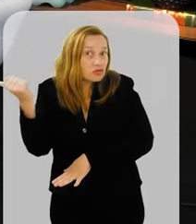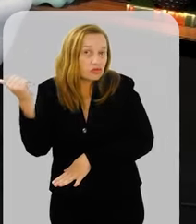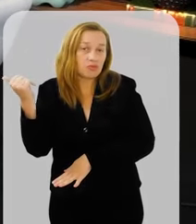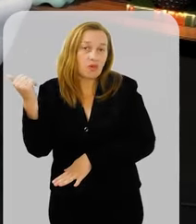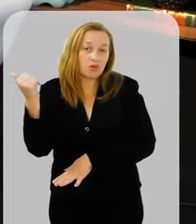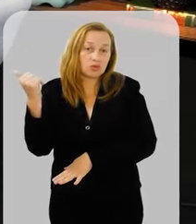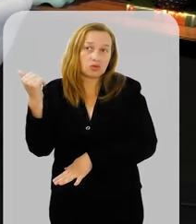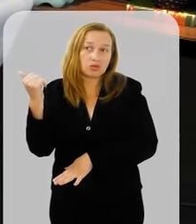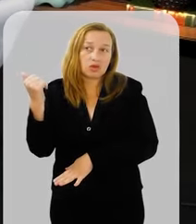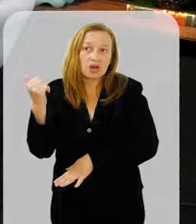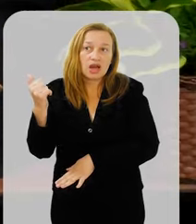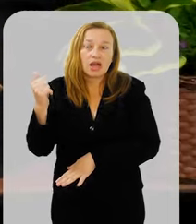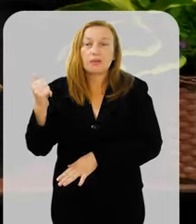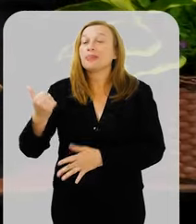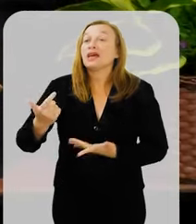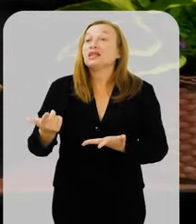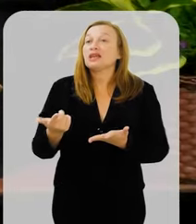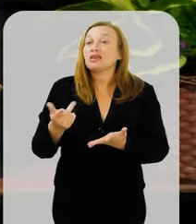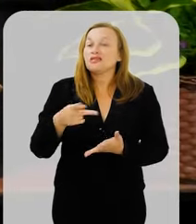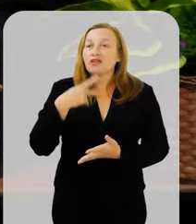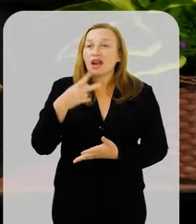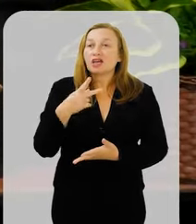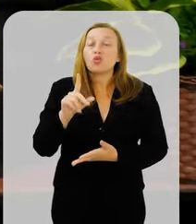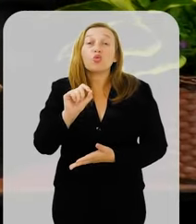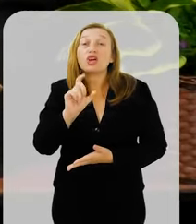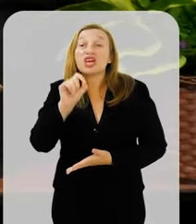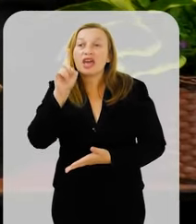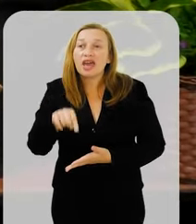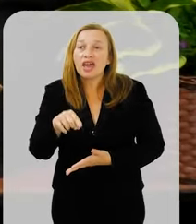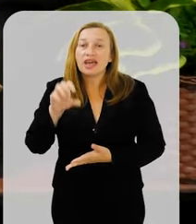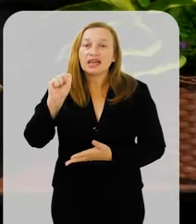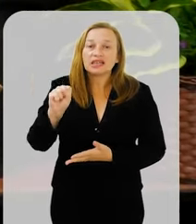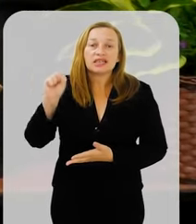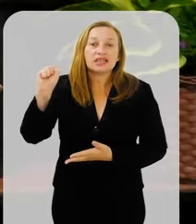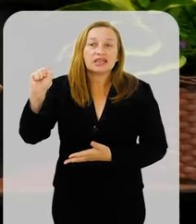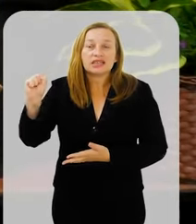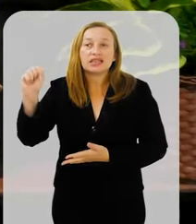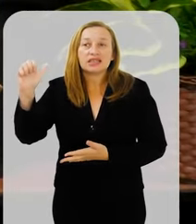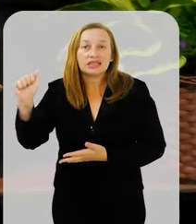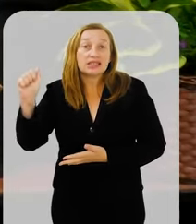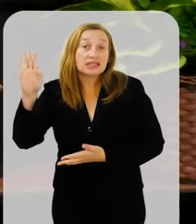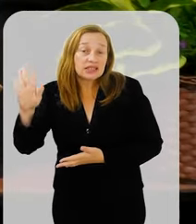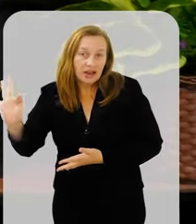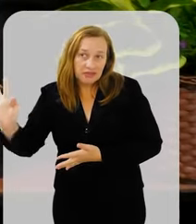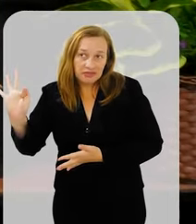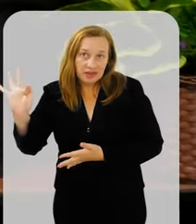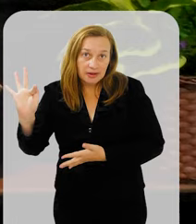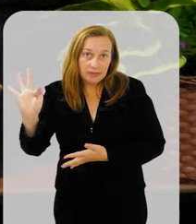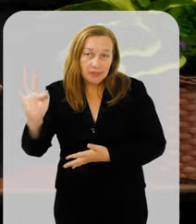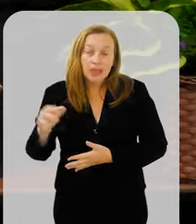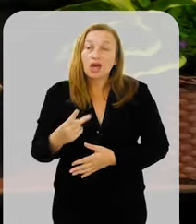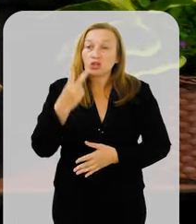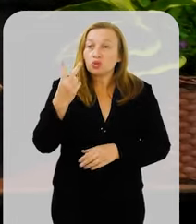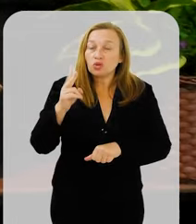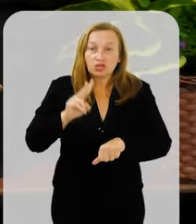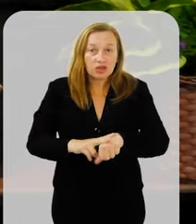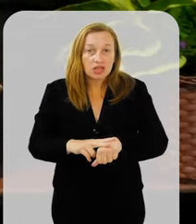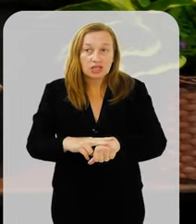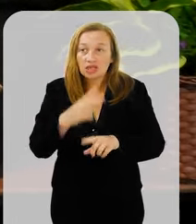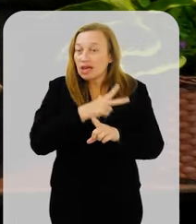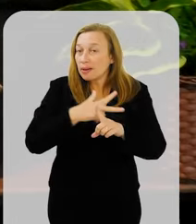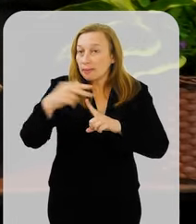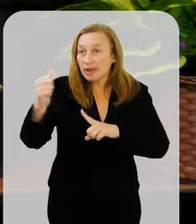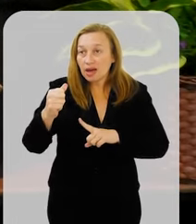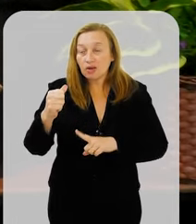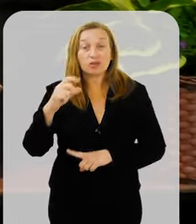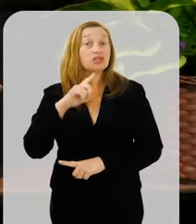do futebol brasileiro. O Atlético tem dado exemplo do que é a SAF, a Sociedade Anônima do Futebol. É, foi duas vezes campeão mineiro